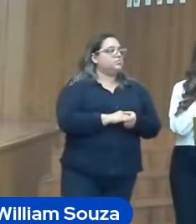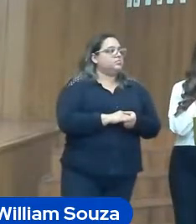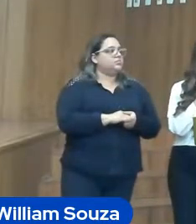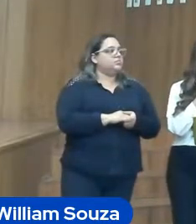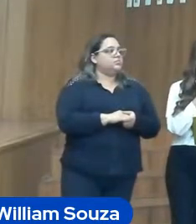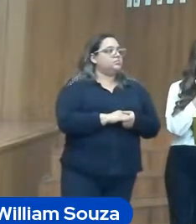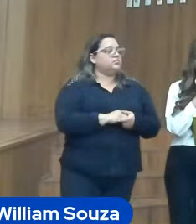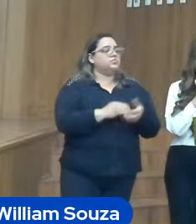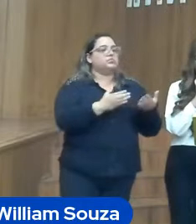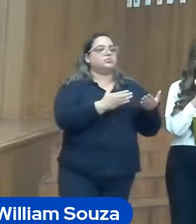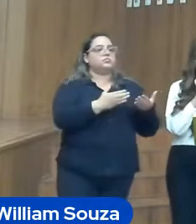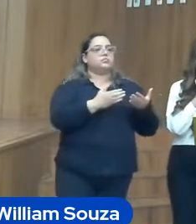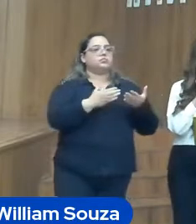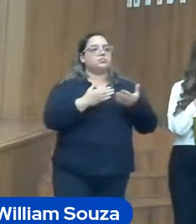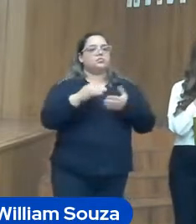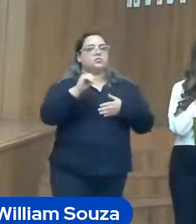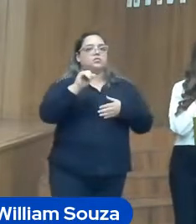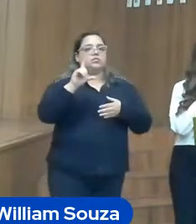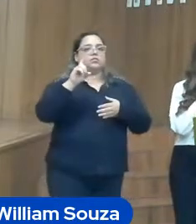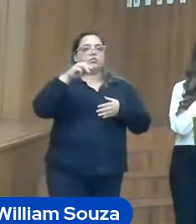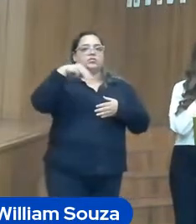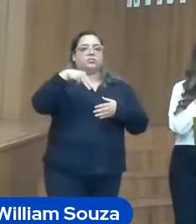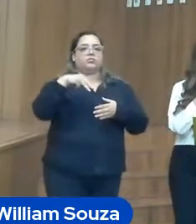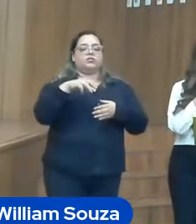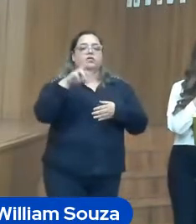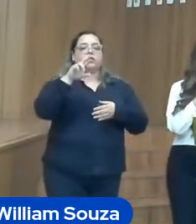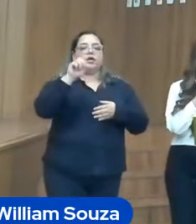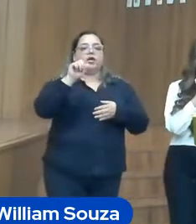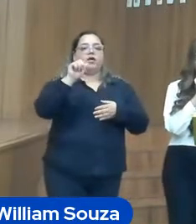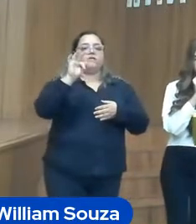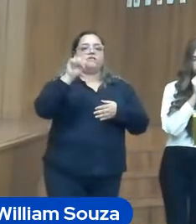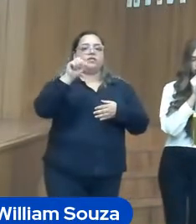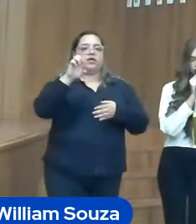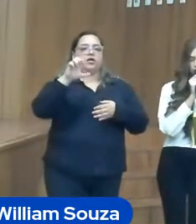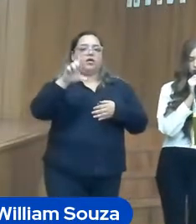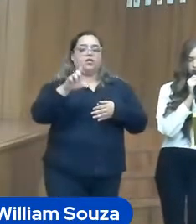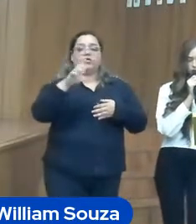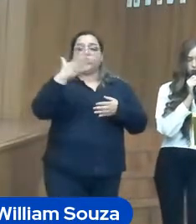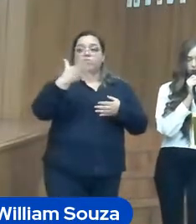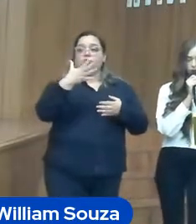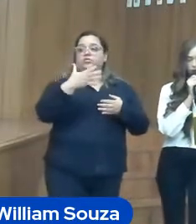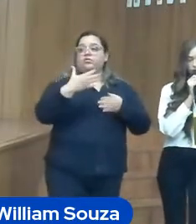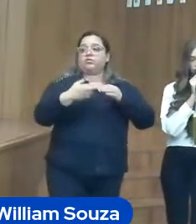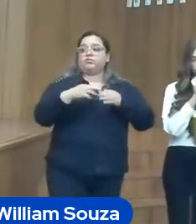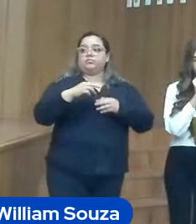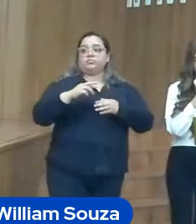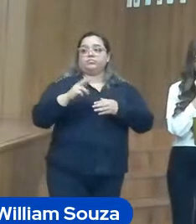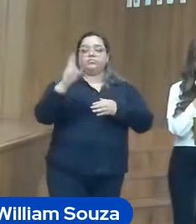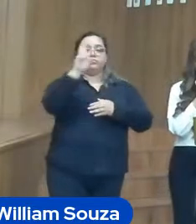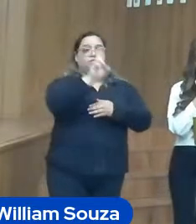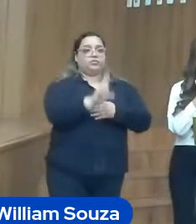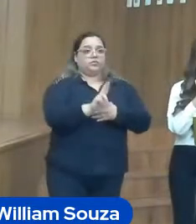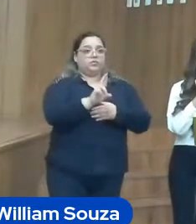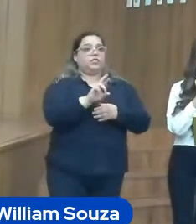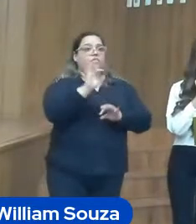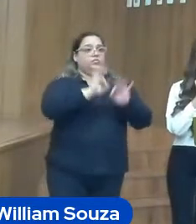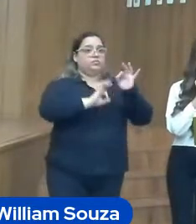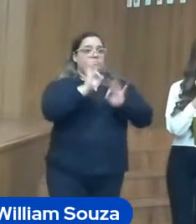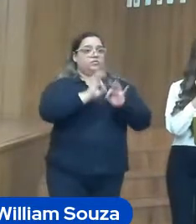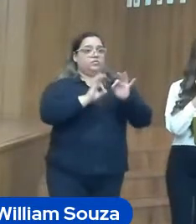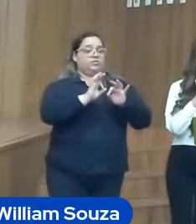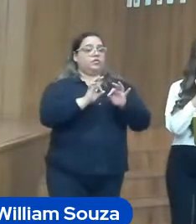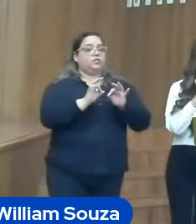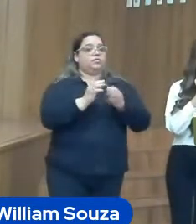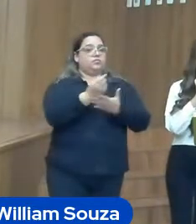Convidamos o administrador Rafael Lopes, representando o nosso diretor de administração, planejamento e finanças do Campus